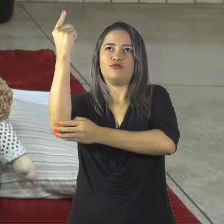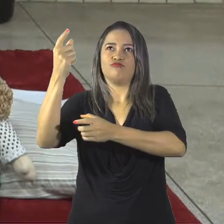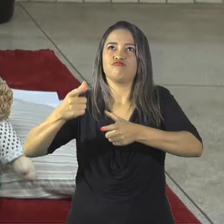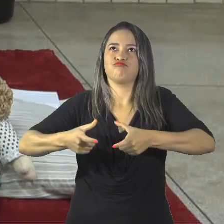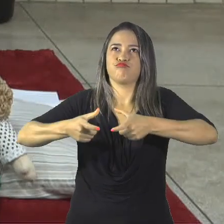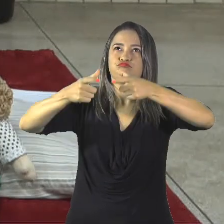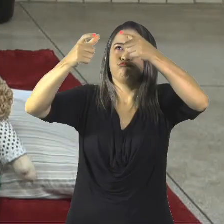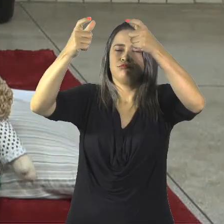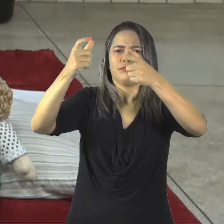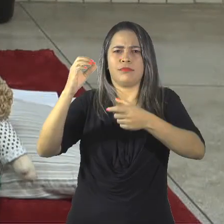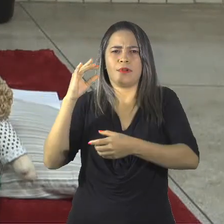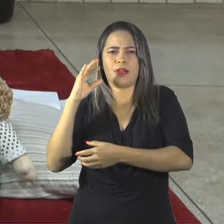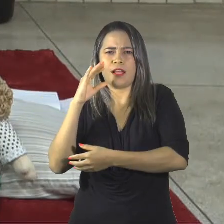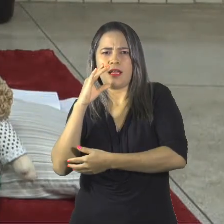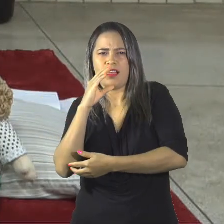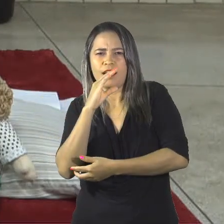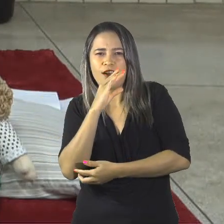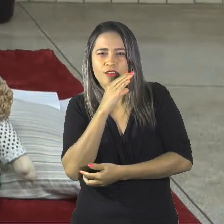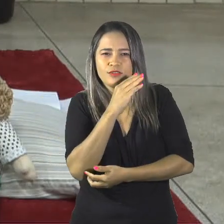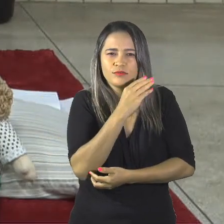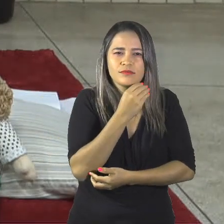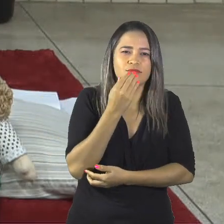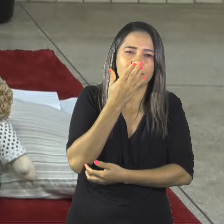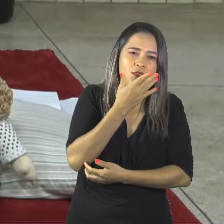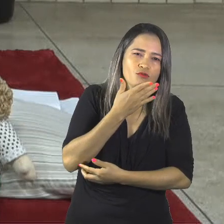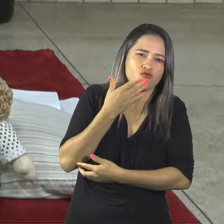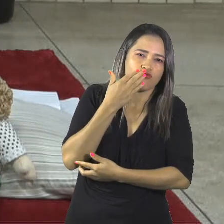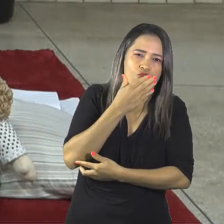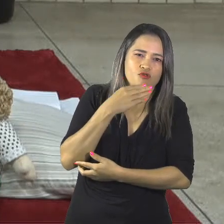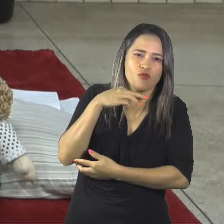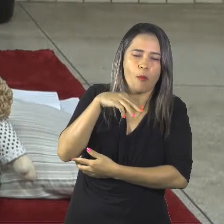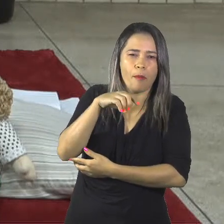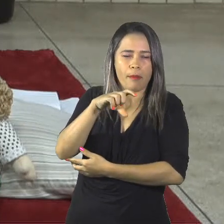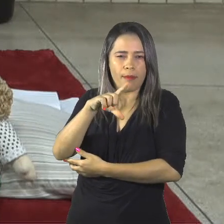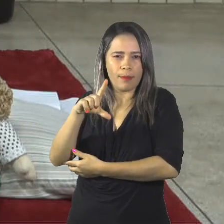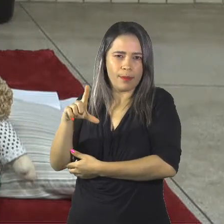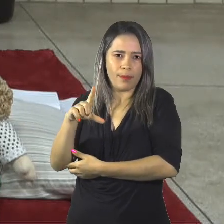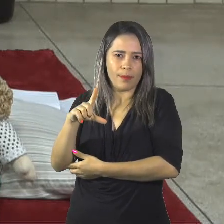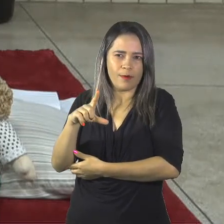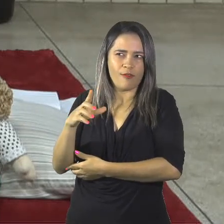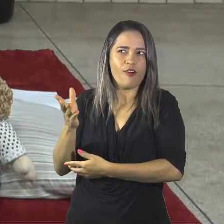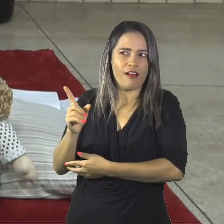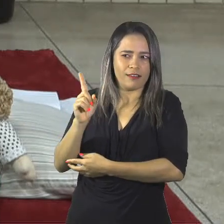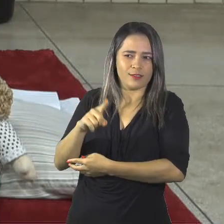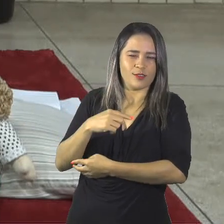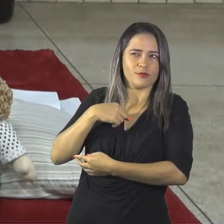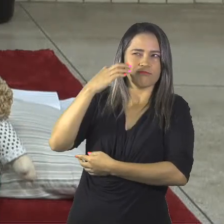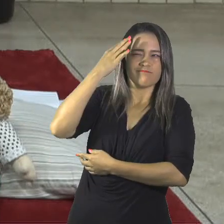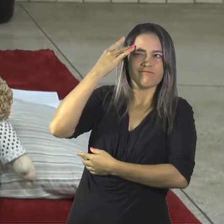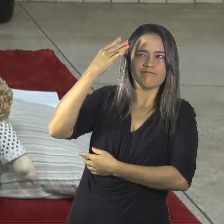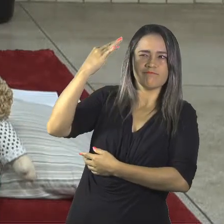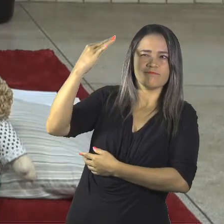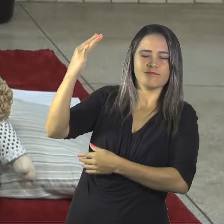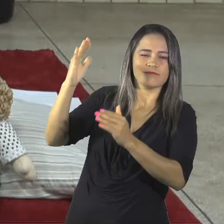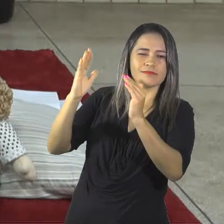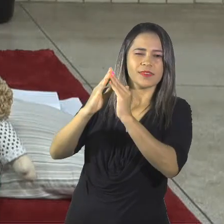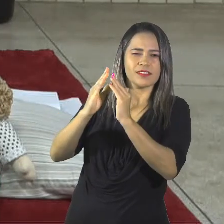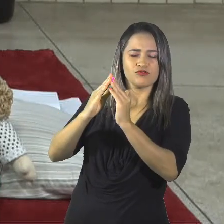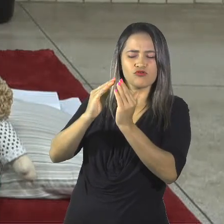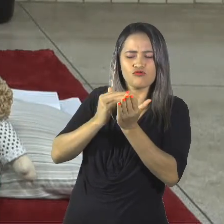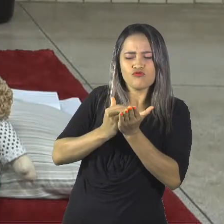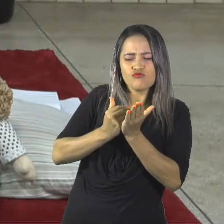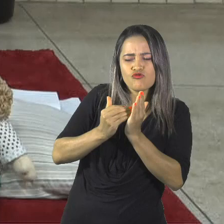como o ninho e doce como o mel. Foi assim que eu imaginei a minha casa desde